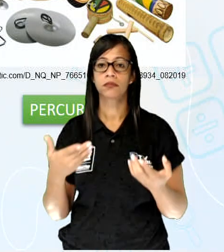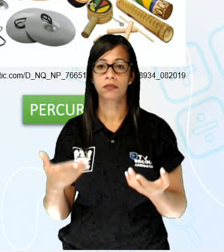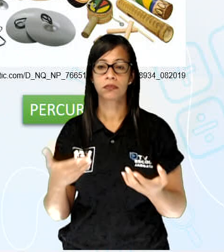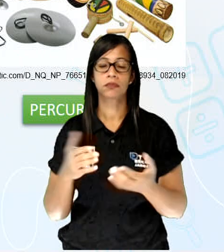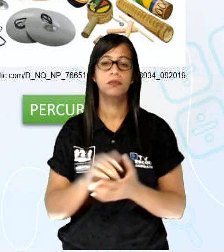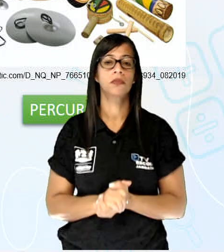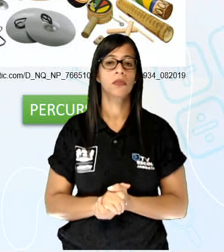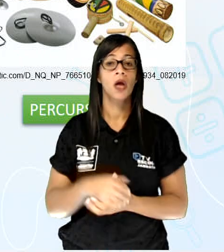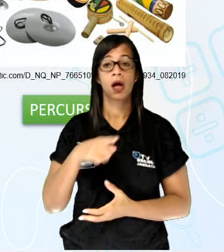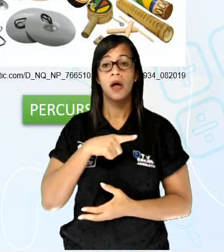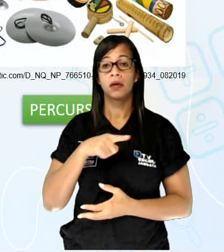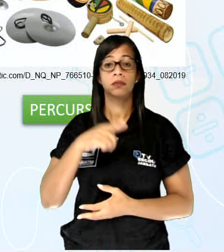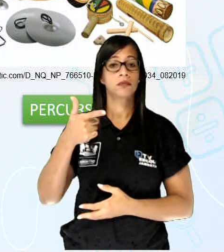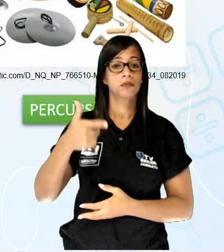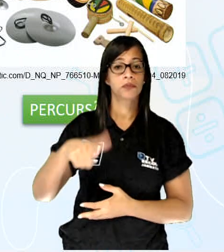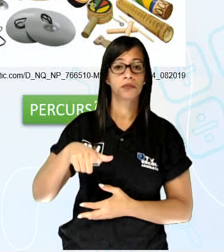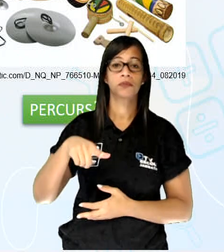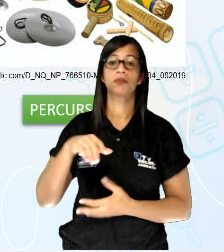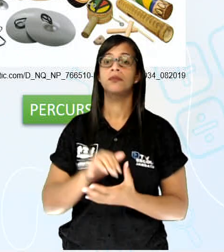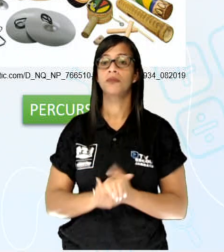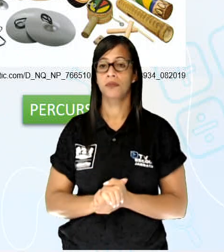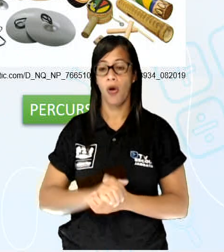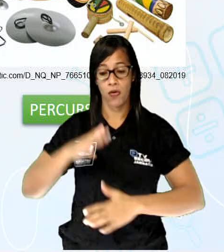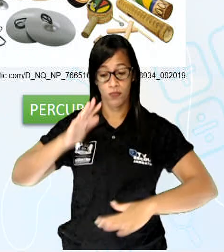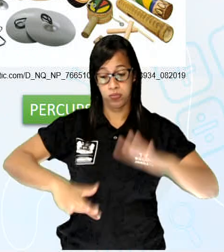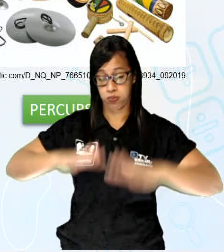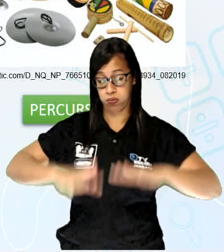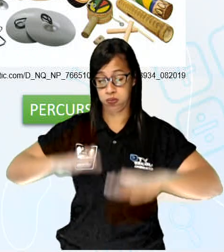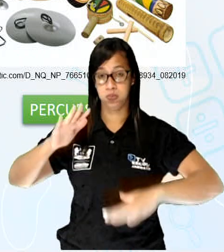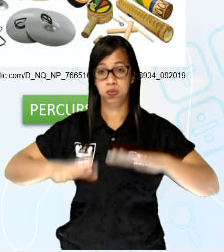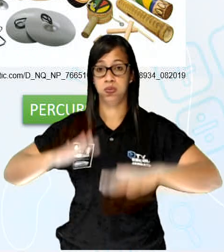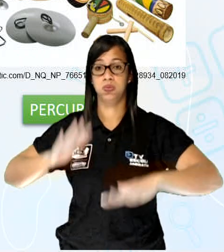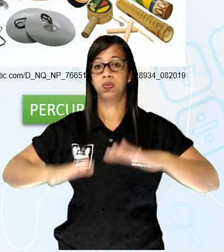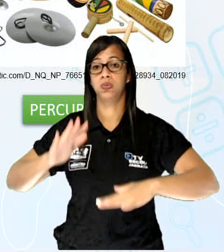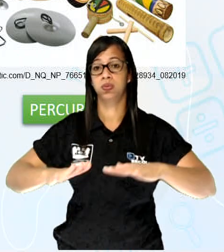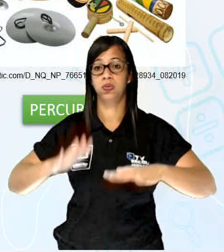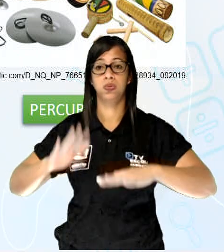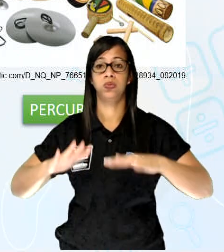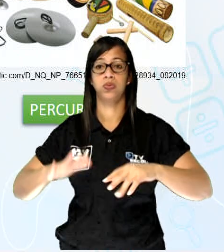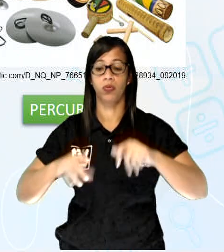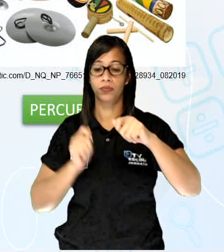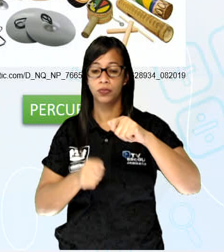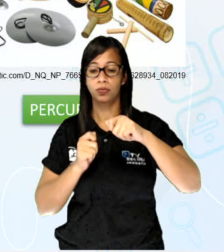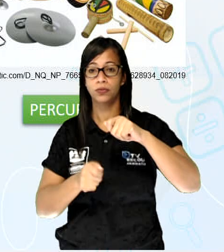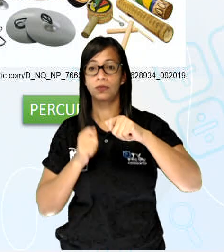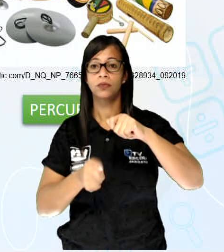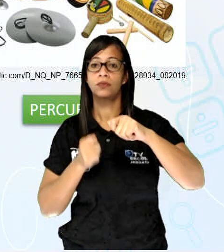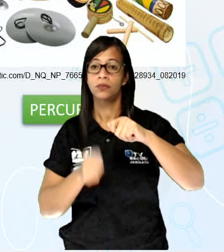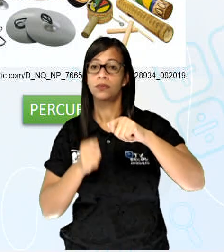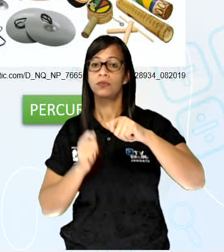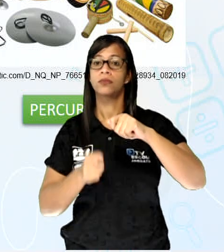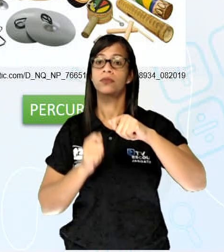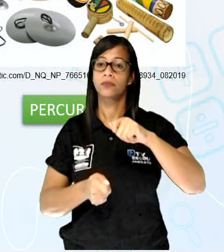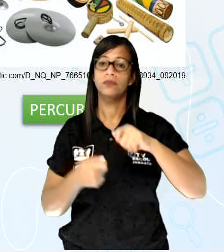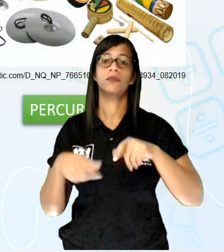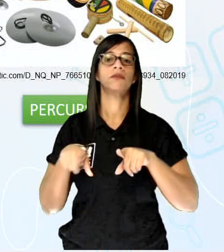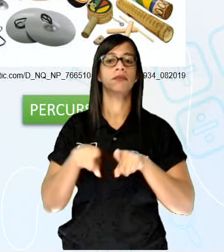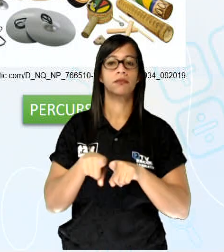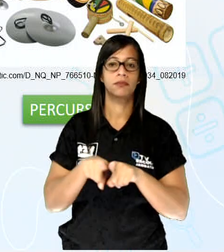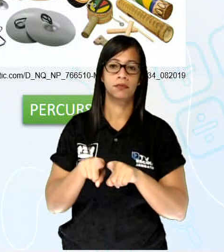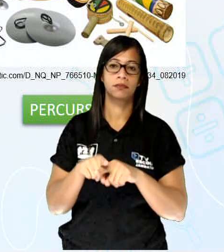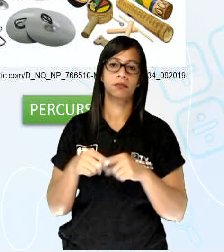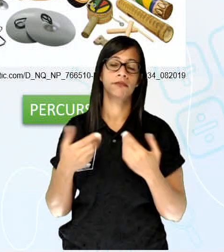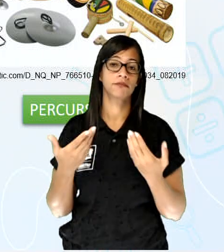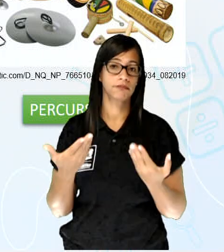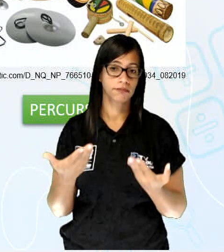percussão, ou seja, pela intensidade que você coloca naquele instrumento, pela força, vai fazer com que aquele